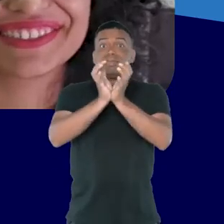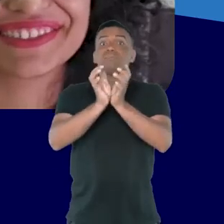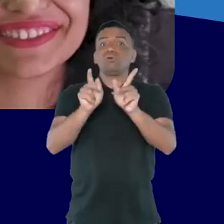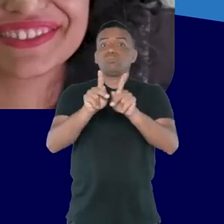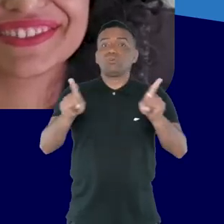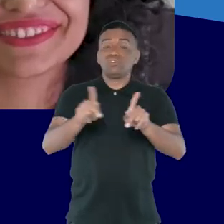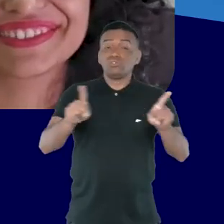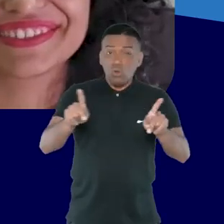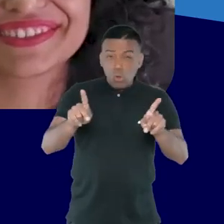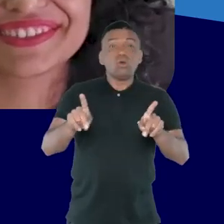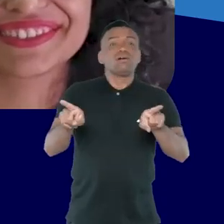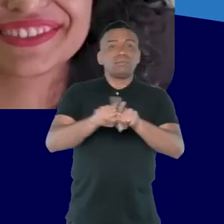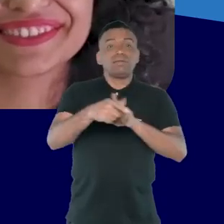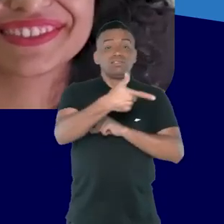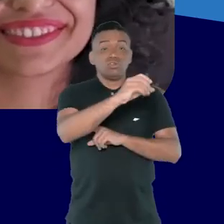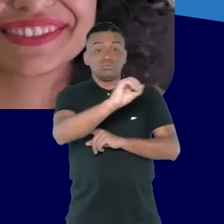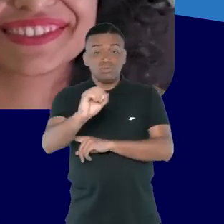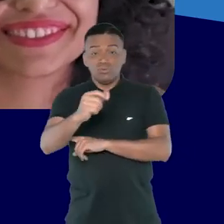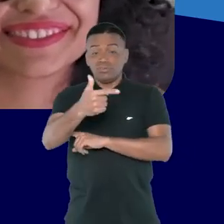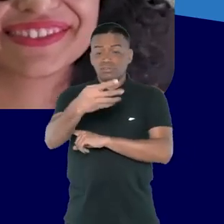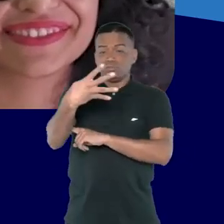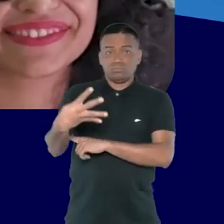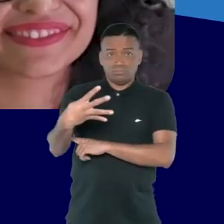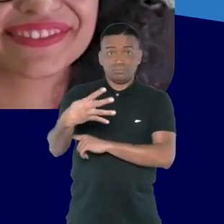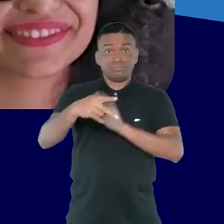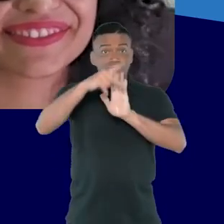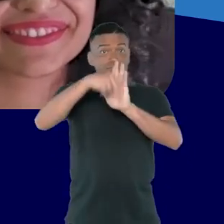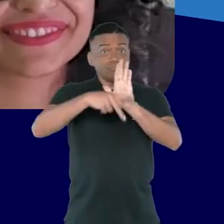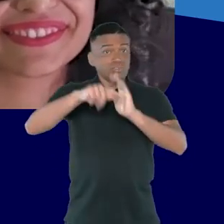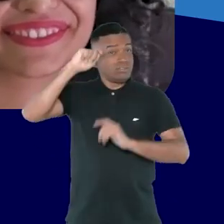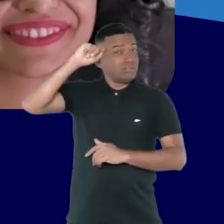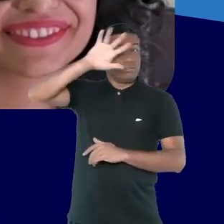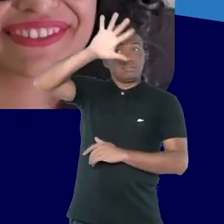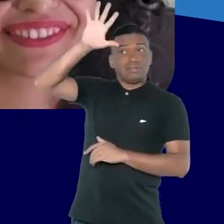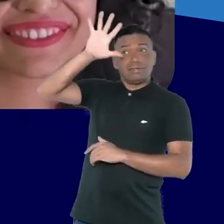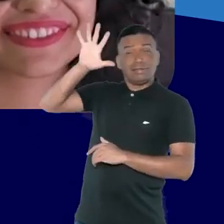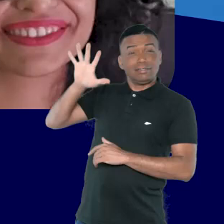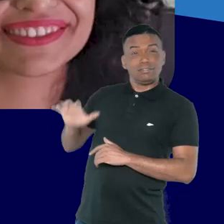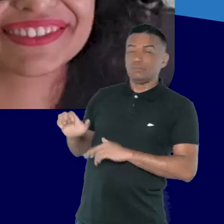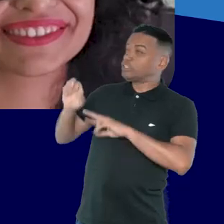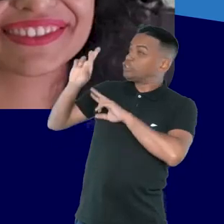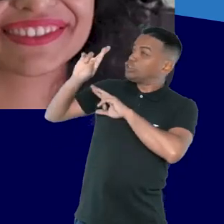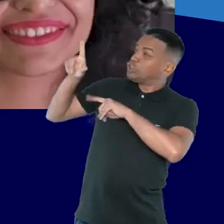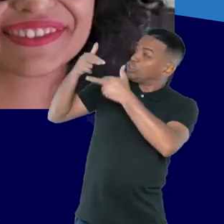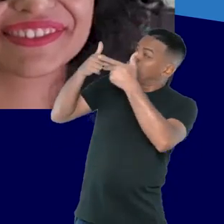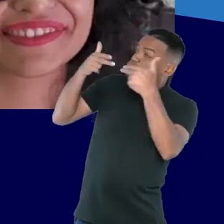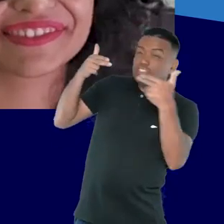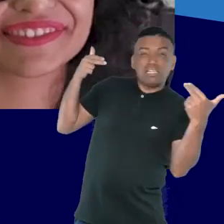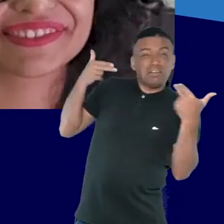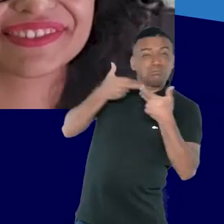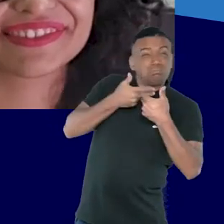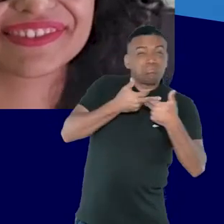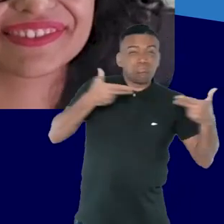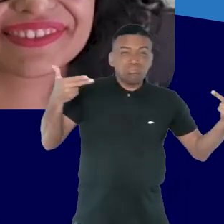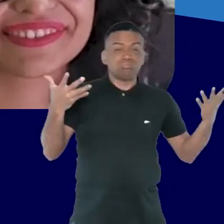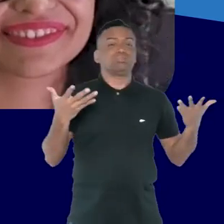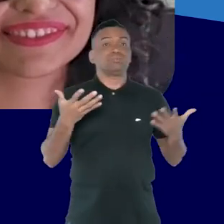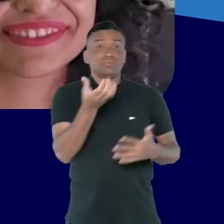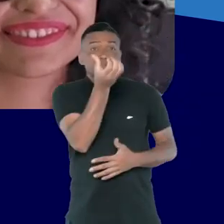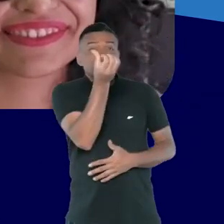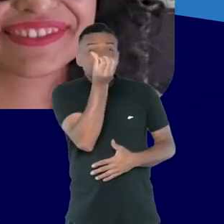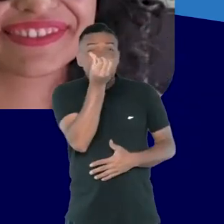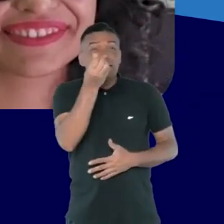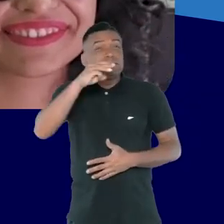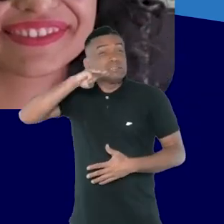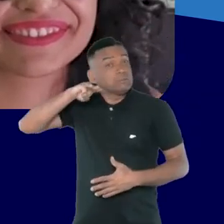vídeo. A imagem das duas aparece em 2 retângulos postos lado a lado, horizontalmente. O fundo é composto das cores azul, azul